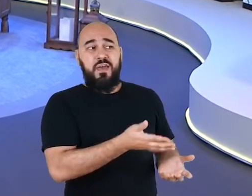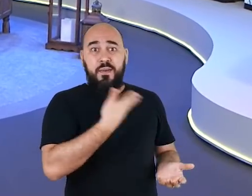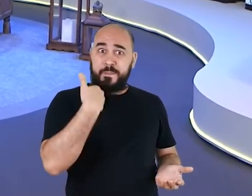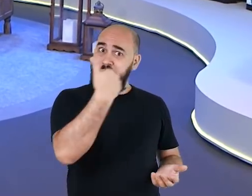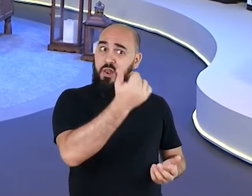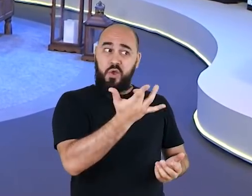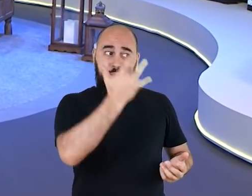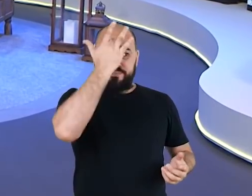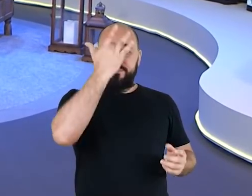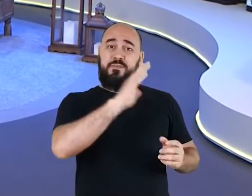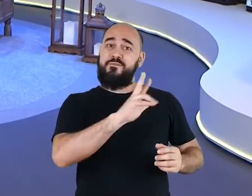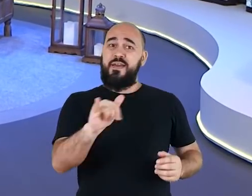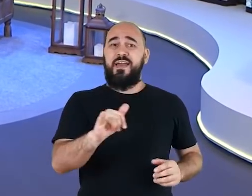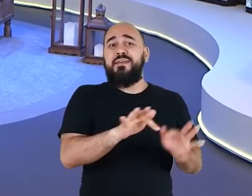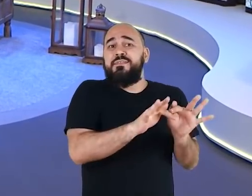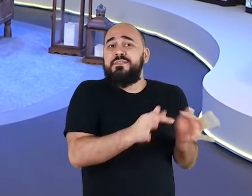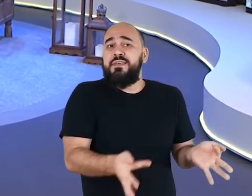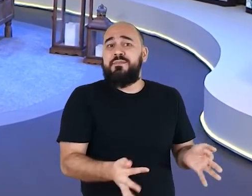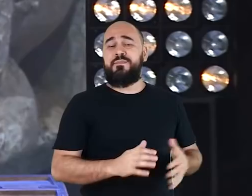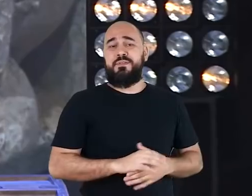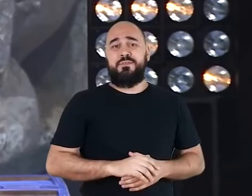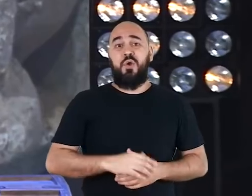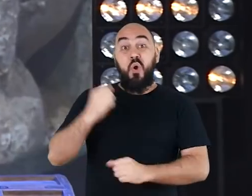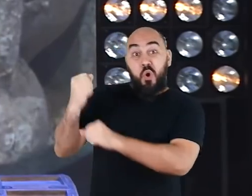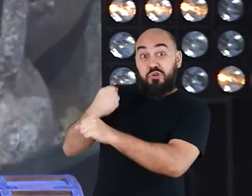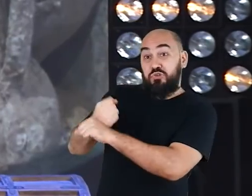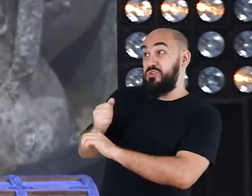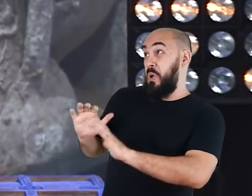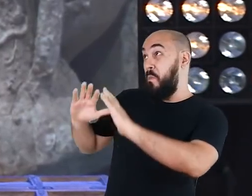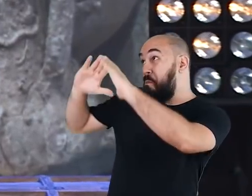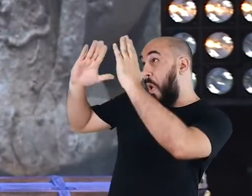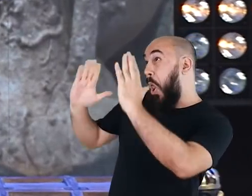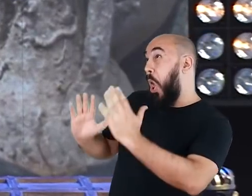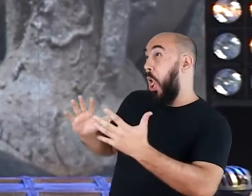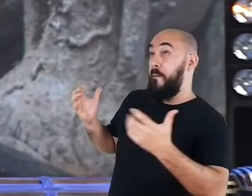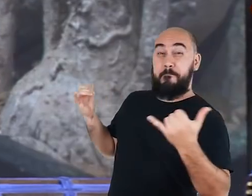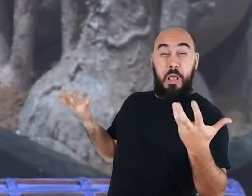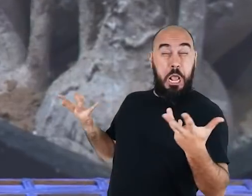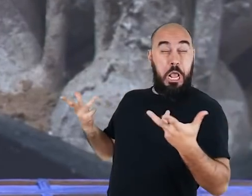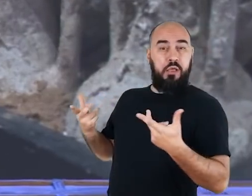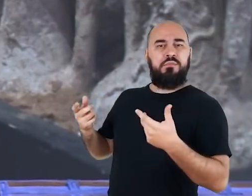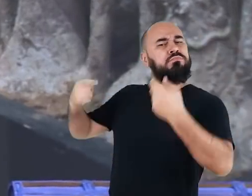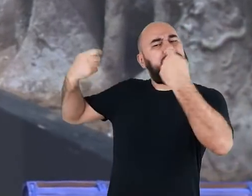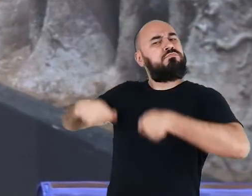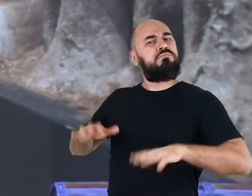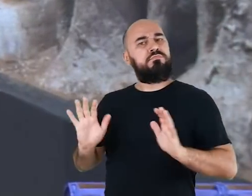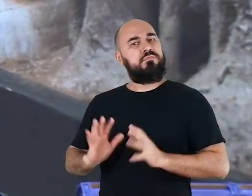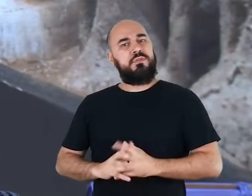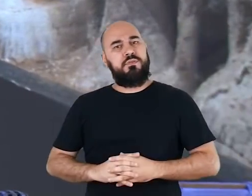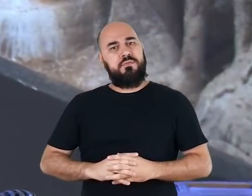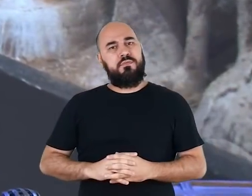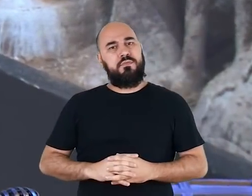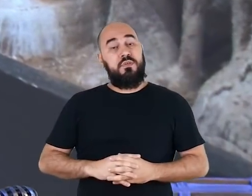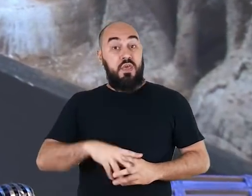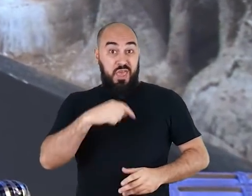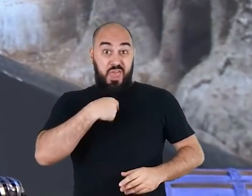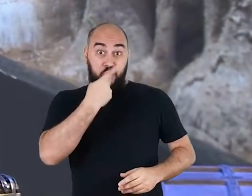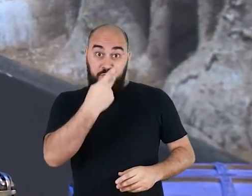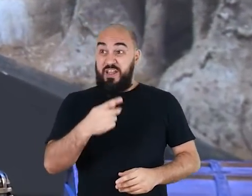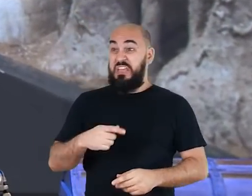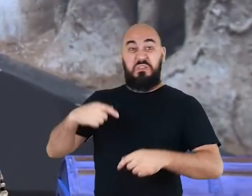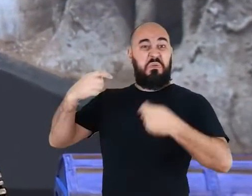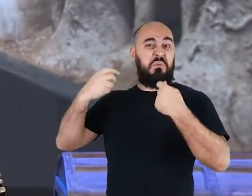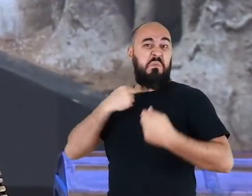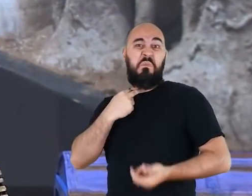construir o farol de Alexandria. Não entenda esse comentário como sendo um desestímulo à engenharia humana ou uma